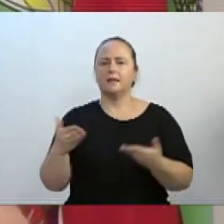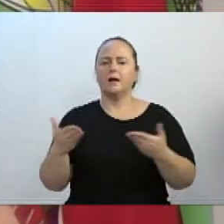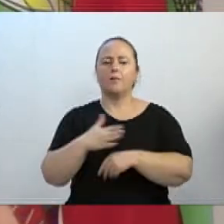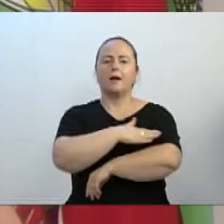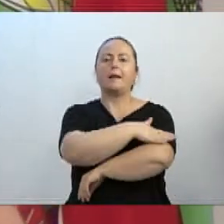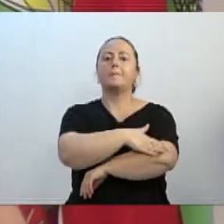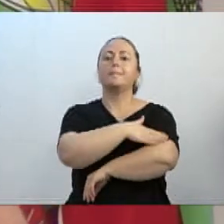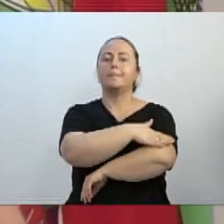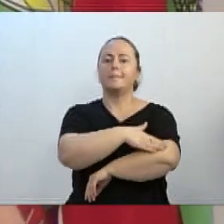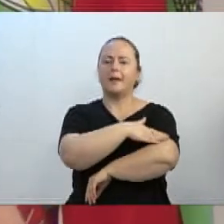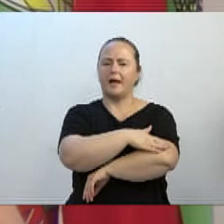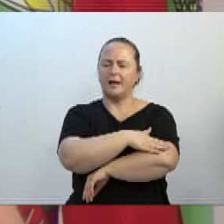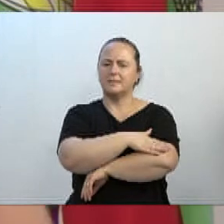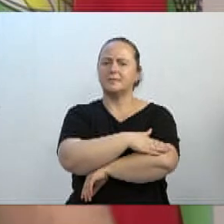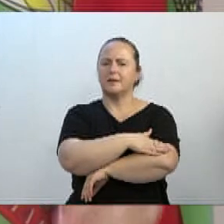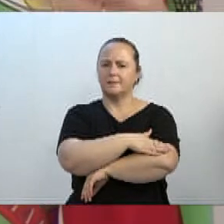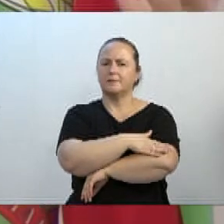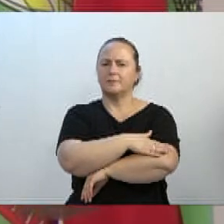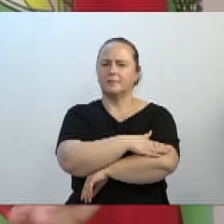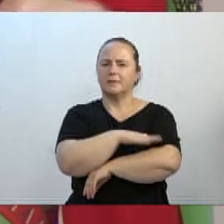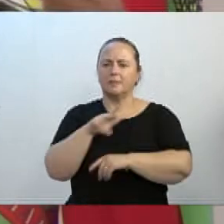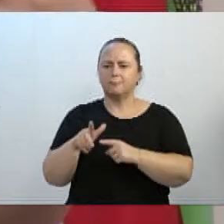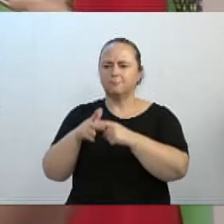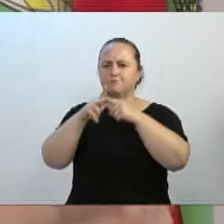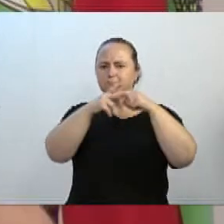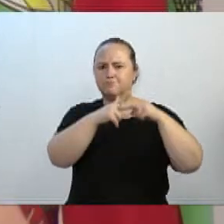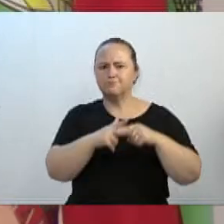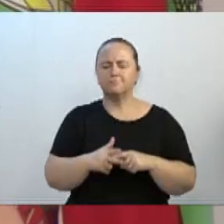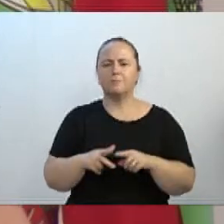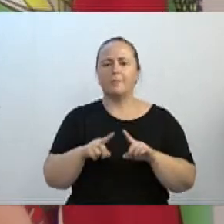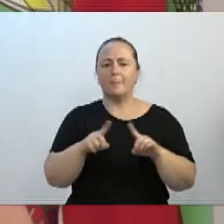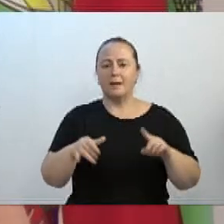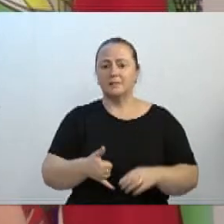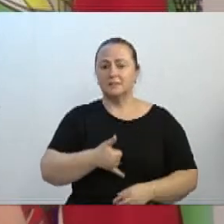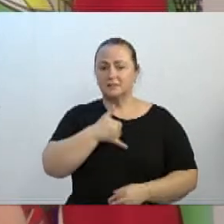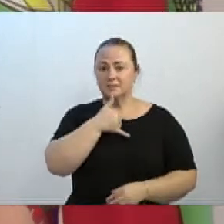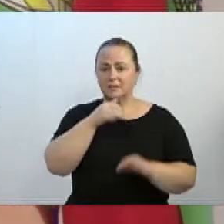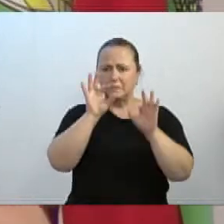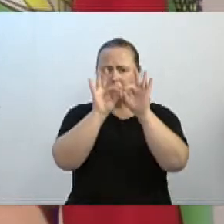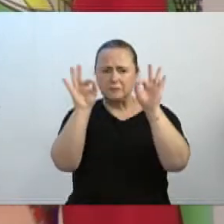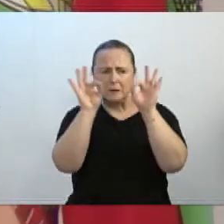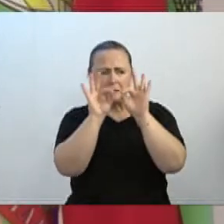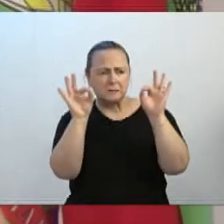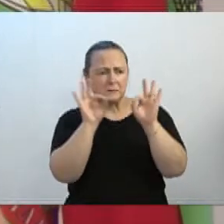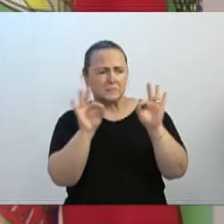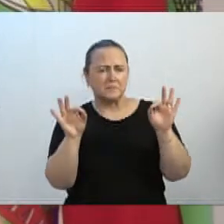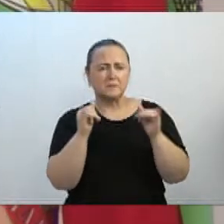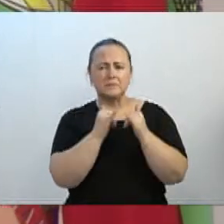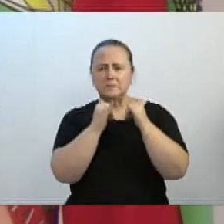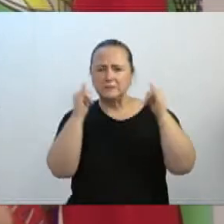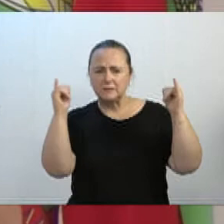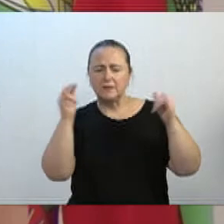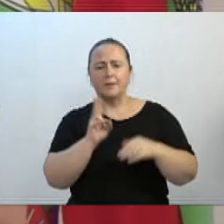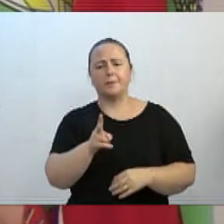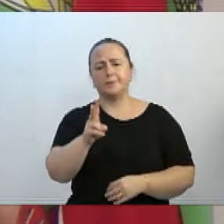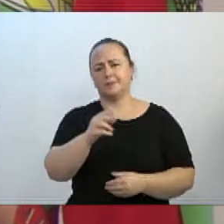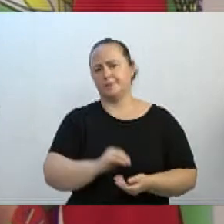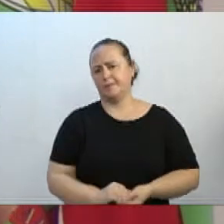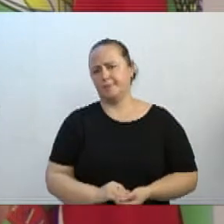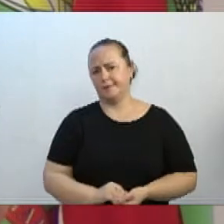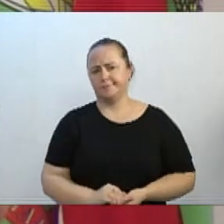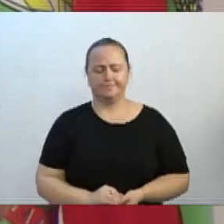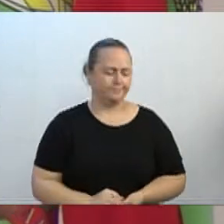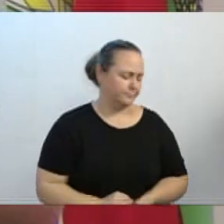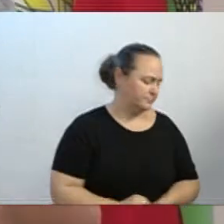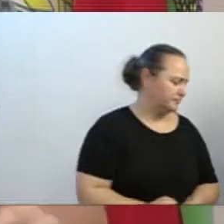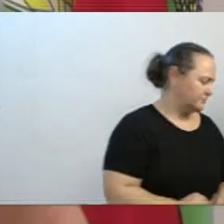praça ali totalmente revitalizada, e infelizmente a fiação aérea estragando o paisagismo da nossa cidade, e não se trata só de